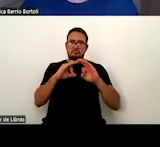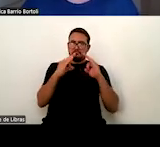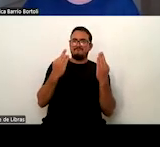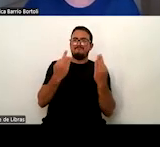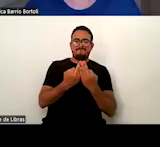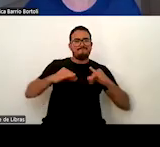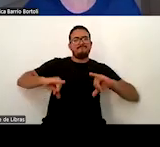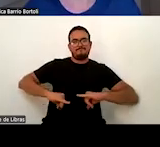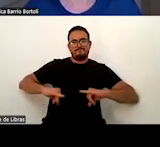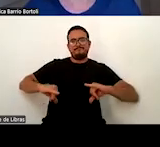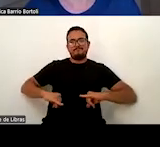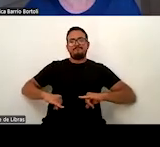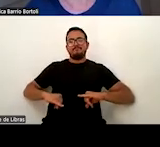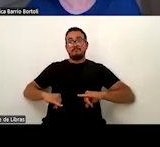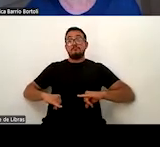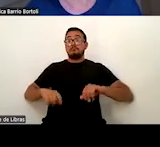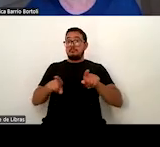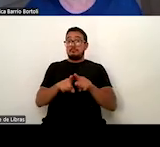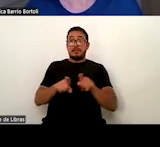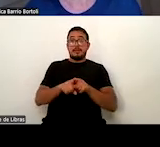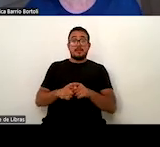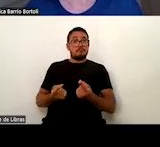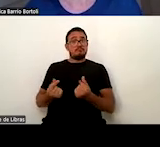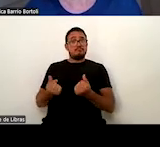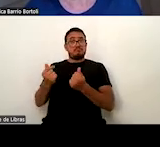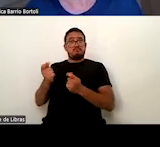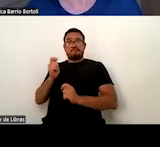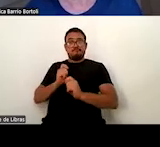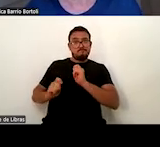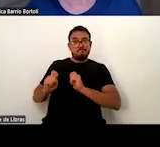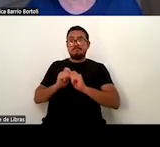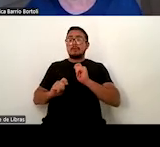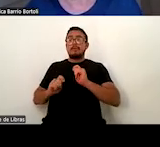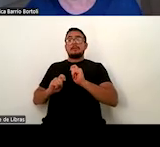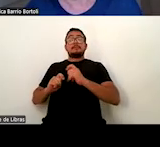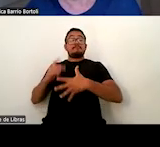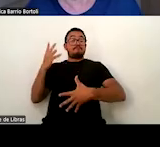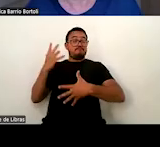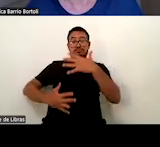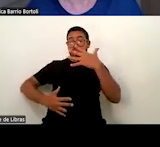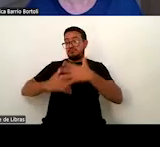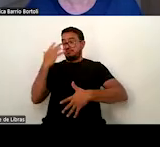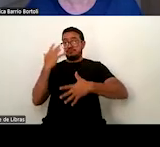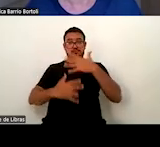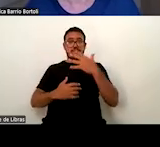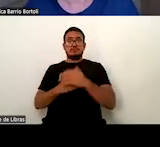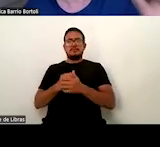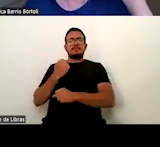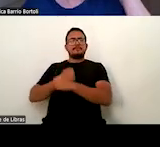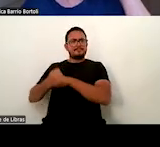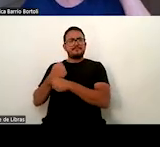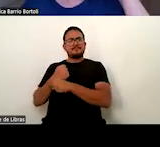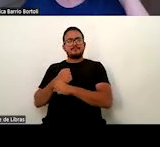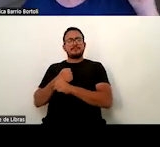Então, o ano passado, o INCA publicou um trabalho que é um trabalho muito feito com vários países que